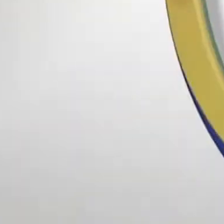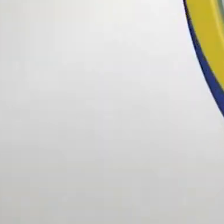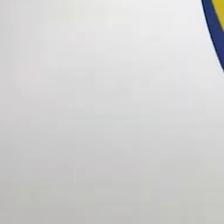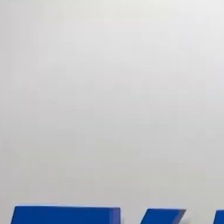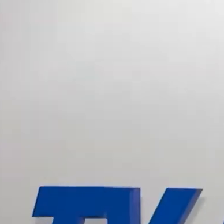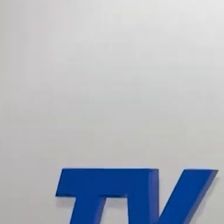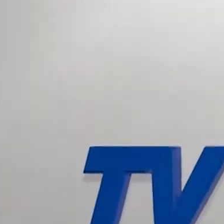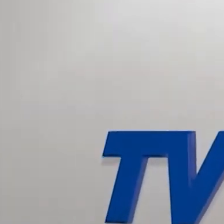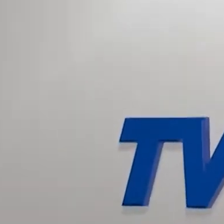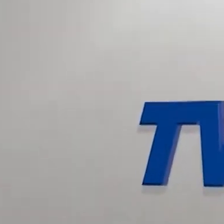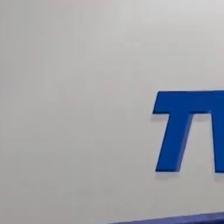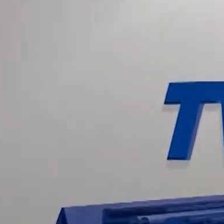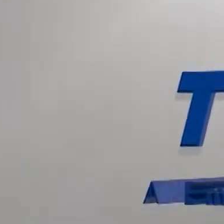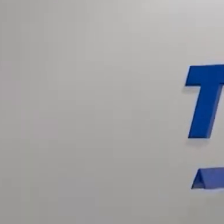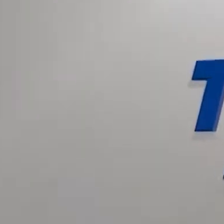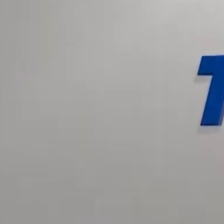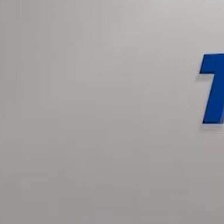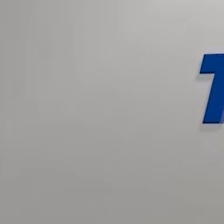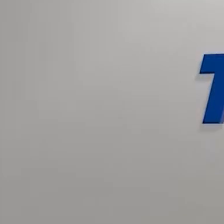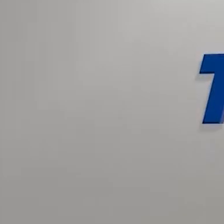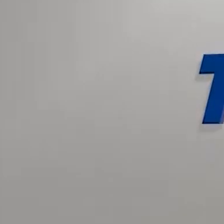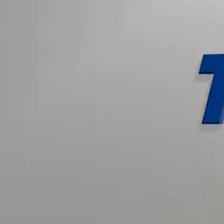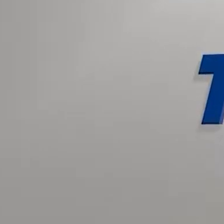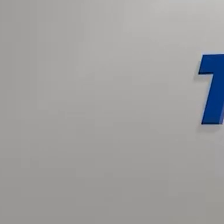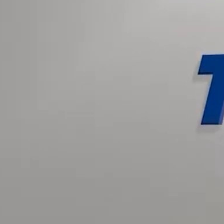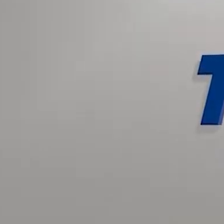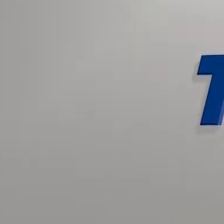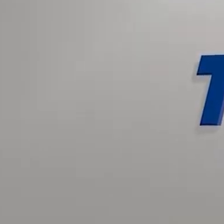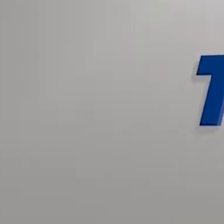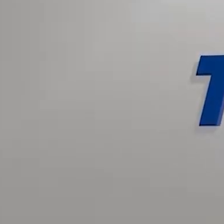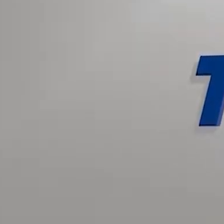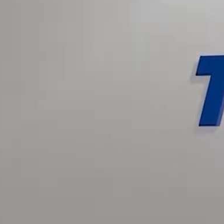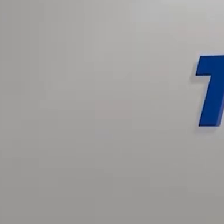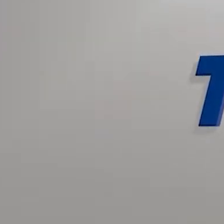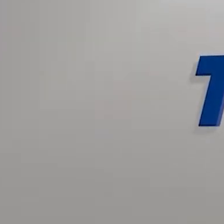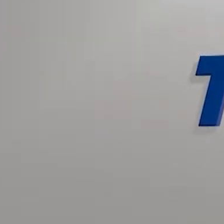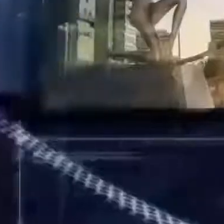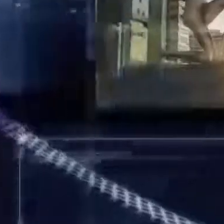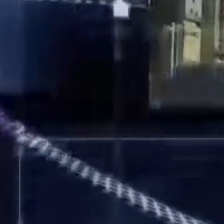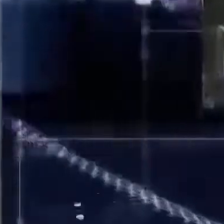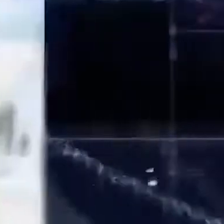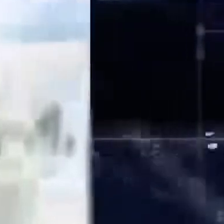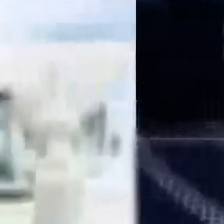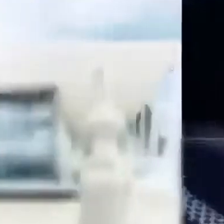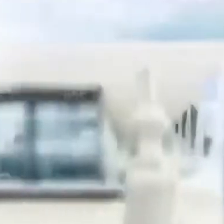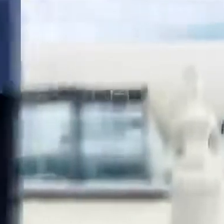TV Fortaleza, a emissora da Casa do Povo.